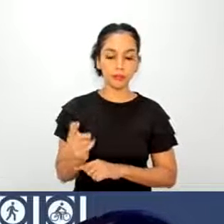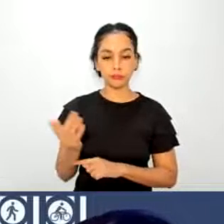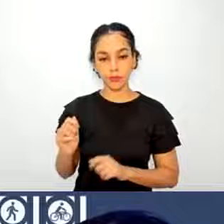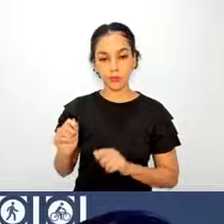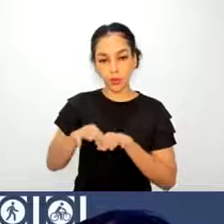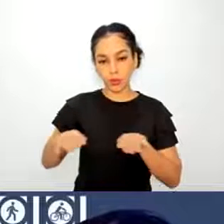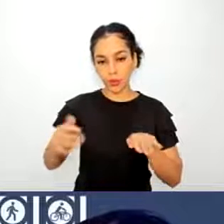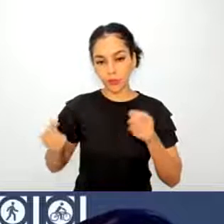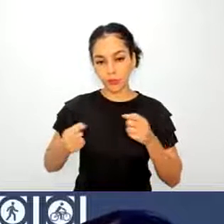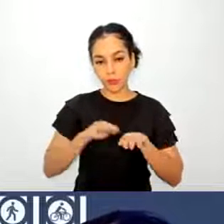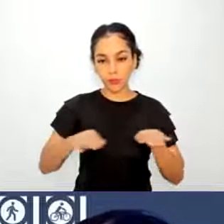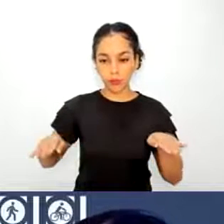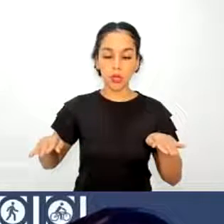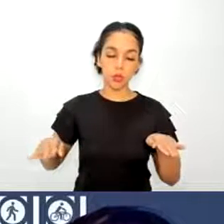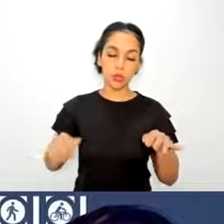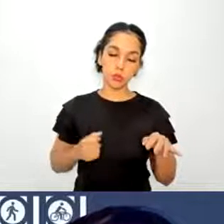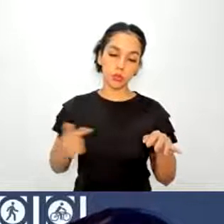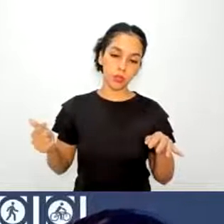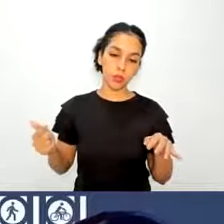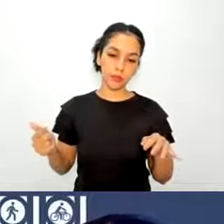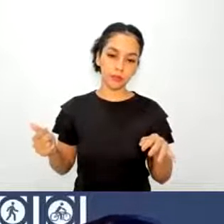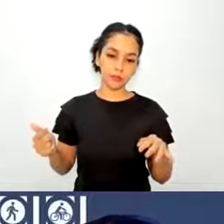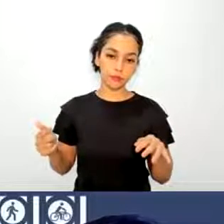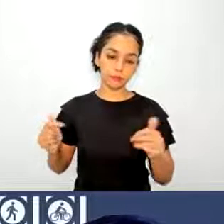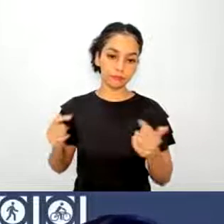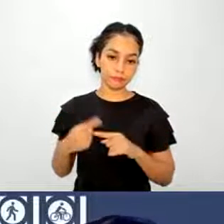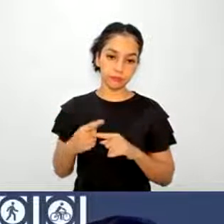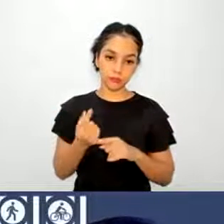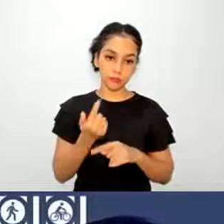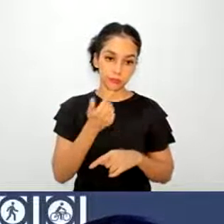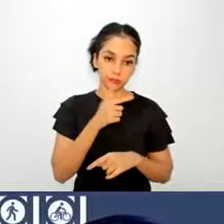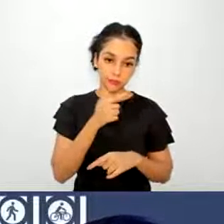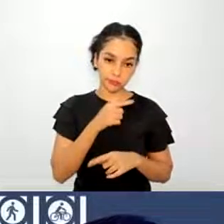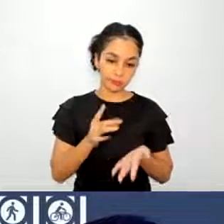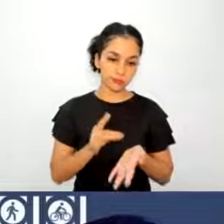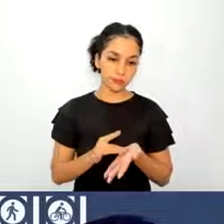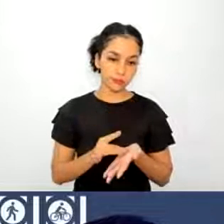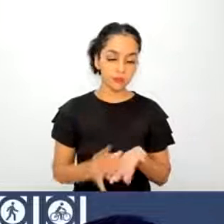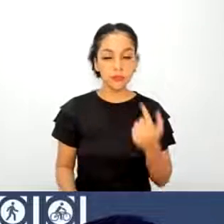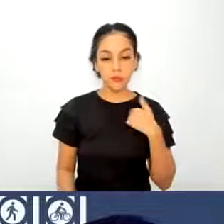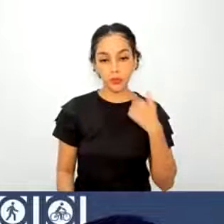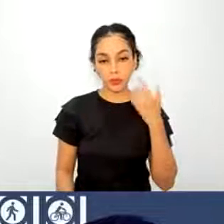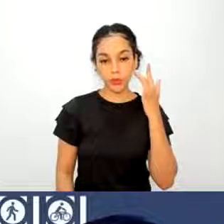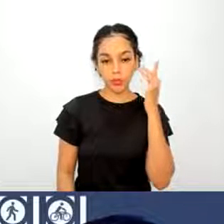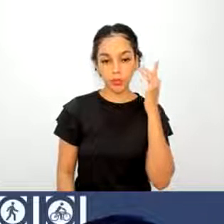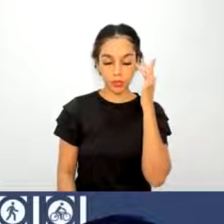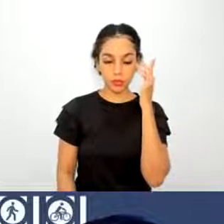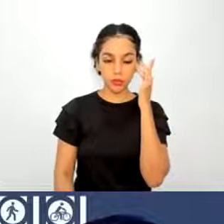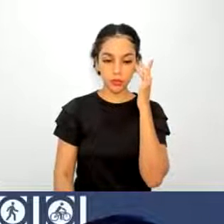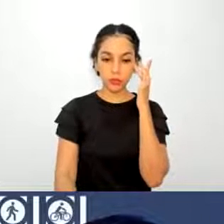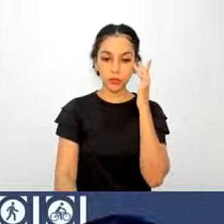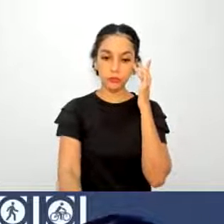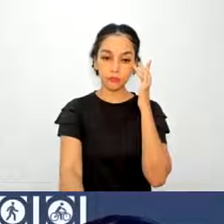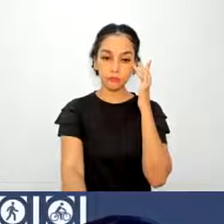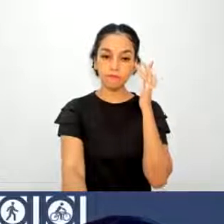Porque efetivamente é muito rentável. Então, assim, eu acho que é uma